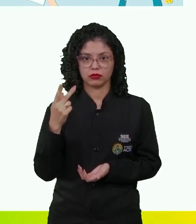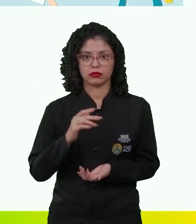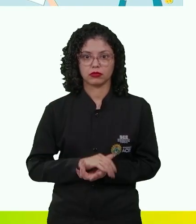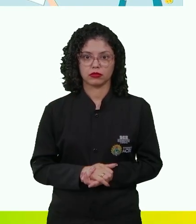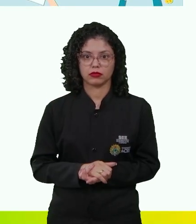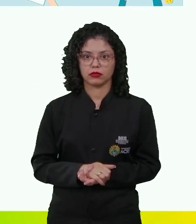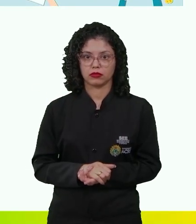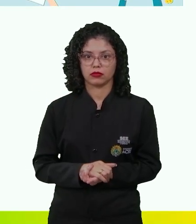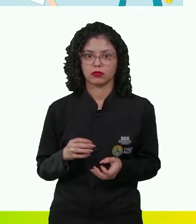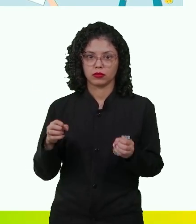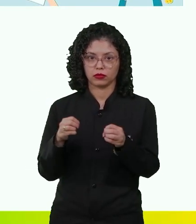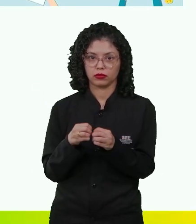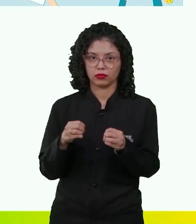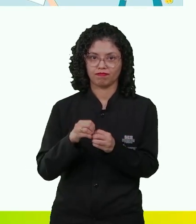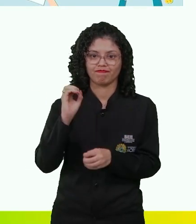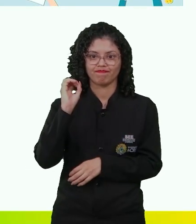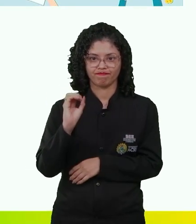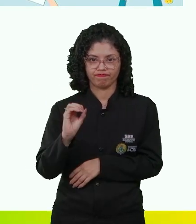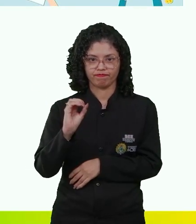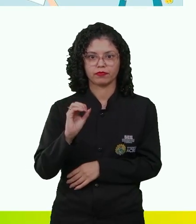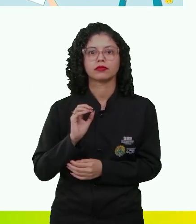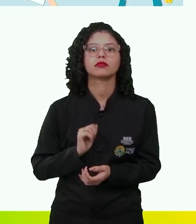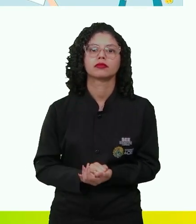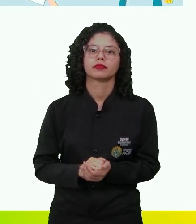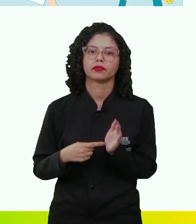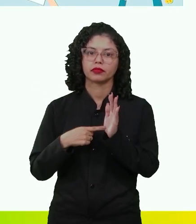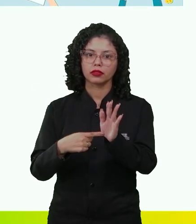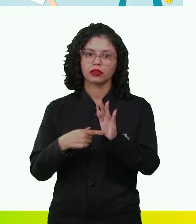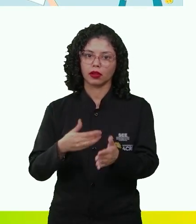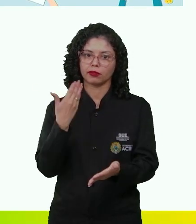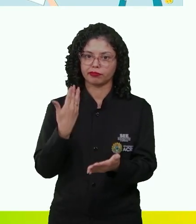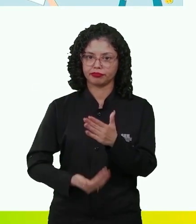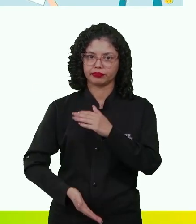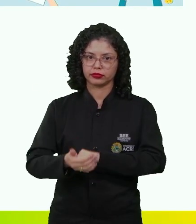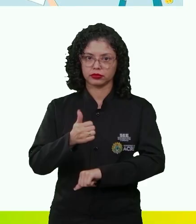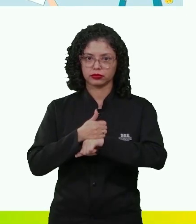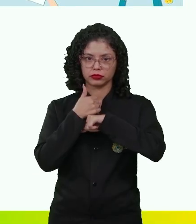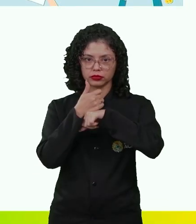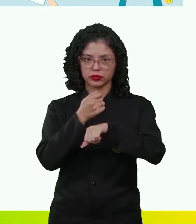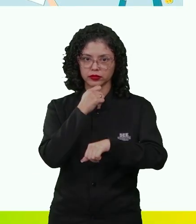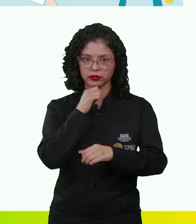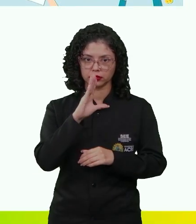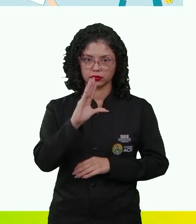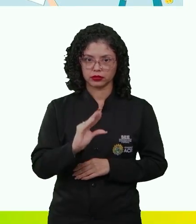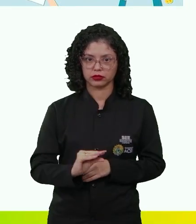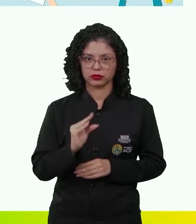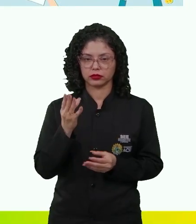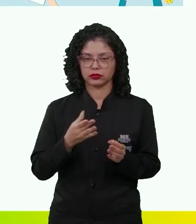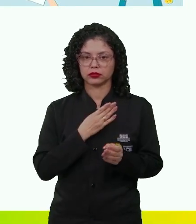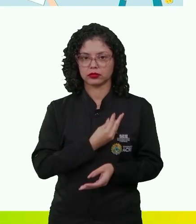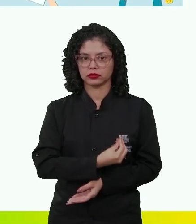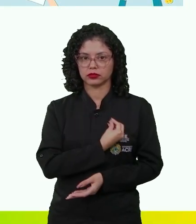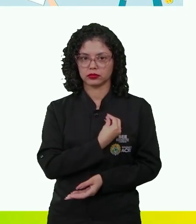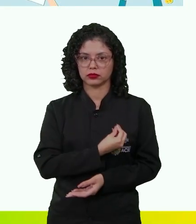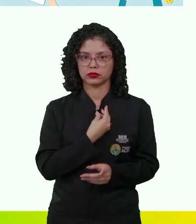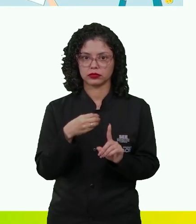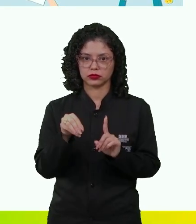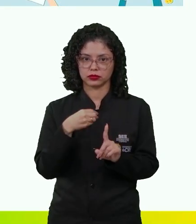Desenvolvimento Humano, próximo de 0, indicando péssima qualidade de vida, baixa expectativa de